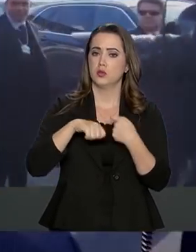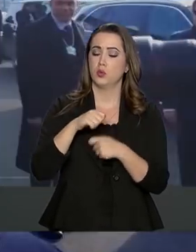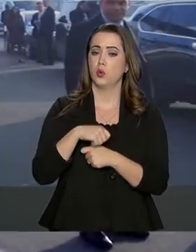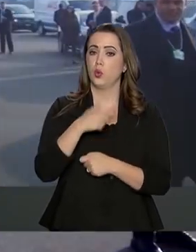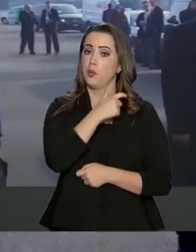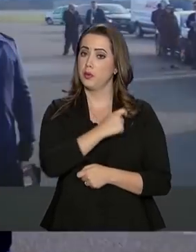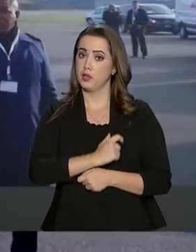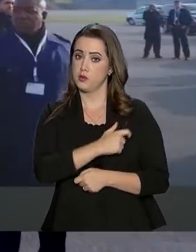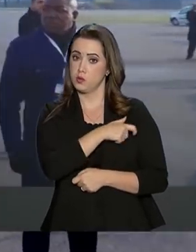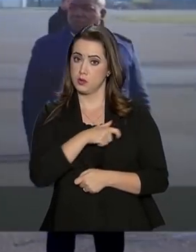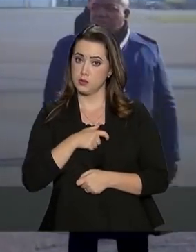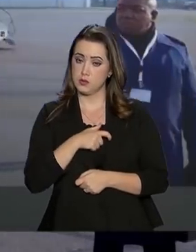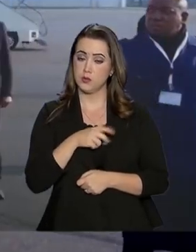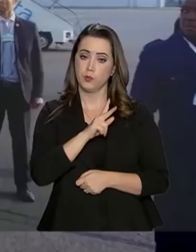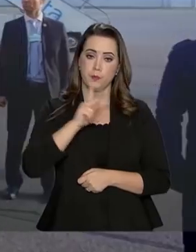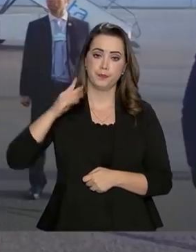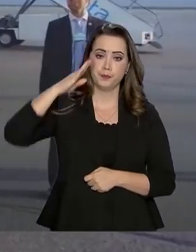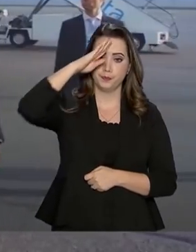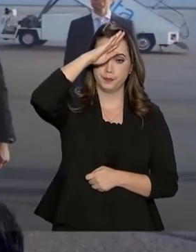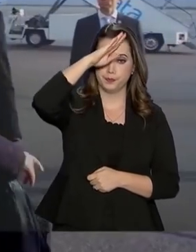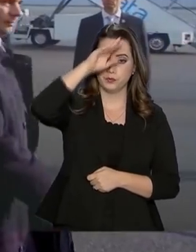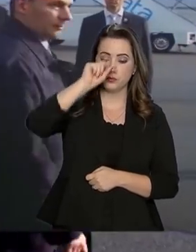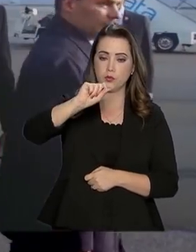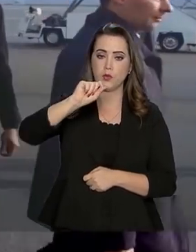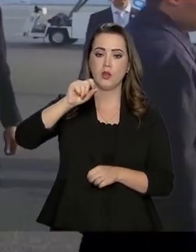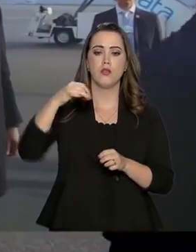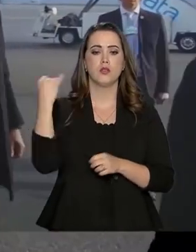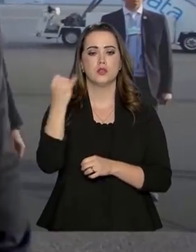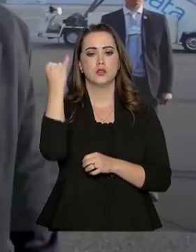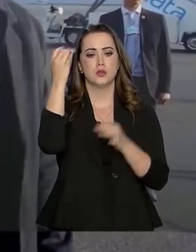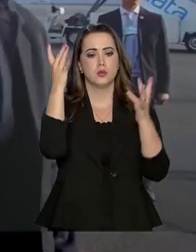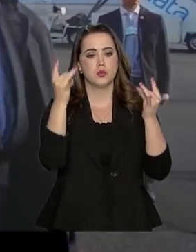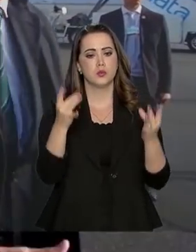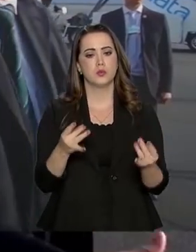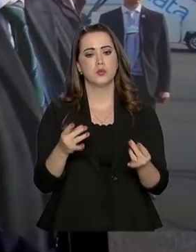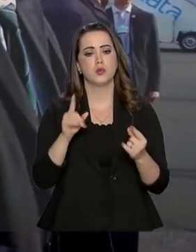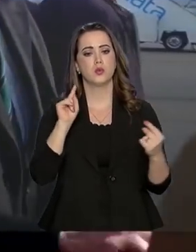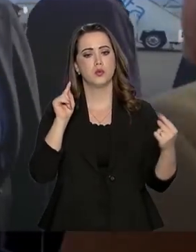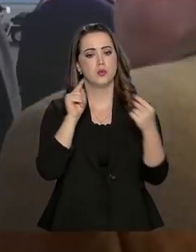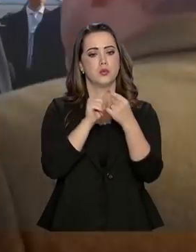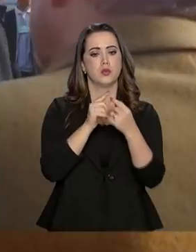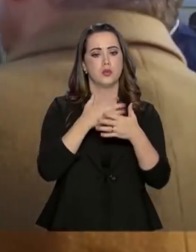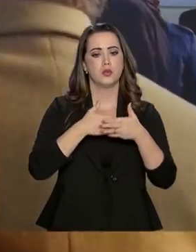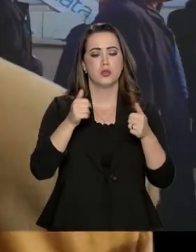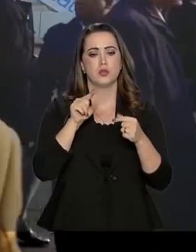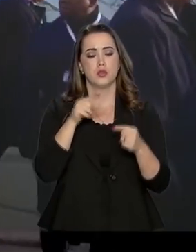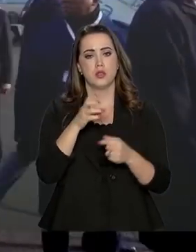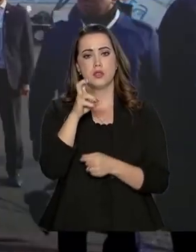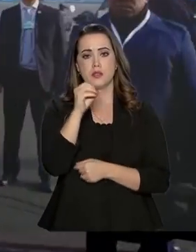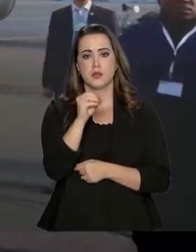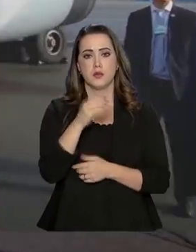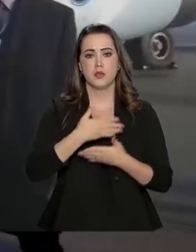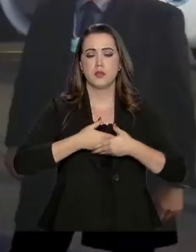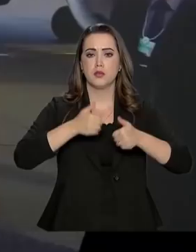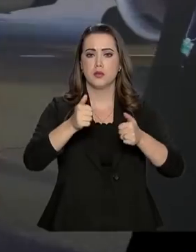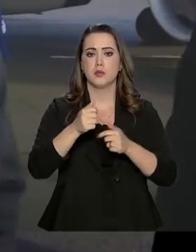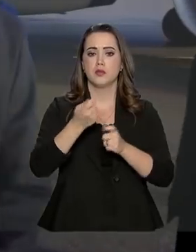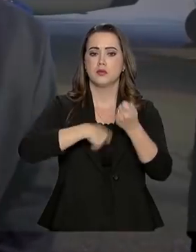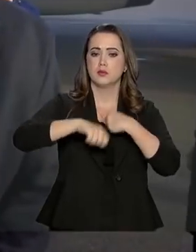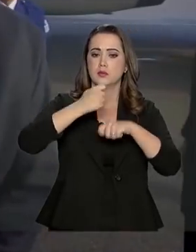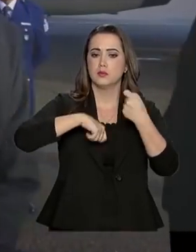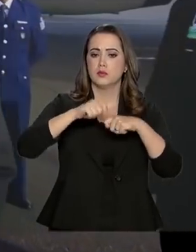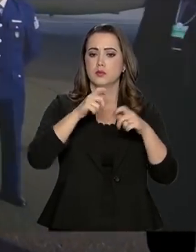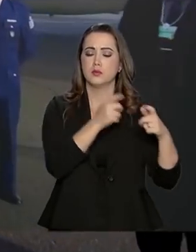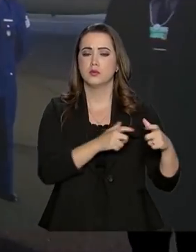Suíça, o presidente Jair Bolsonaro destacou que a meta é estar entre as 50 melhores economias